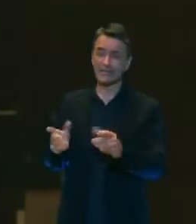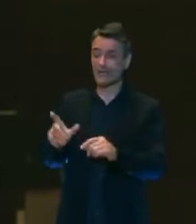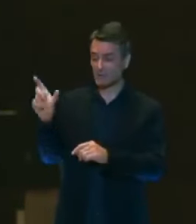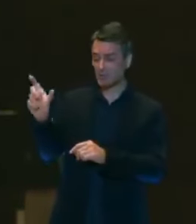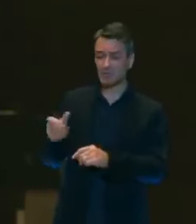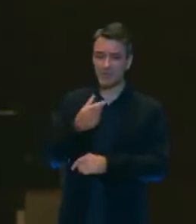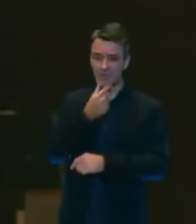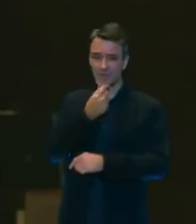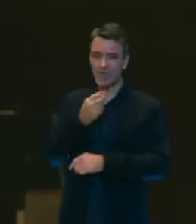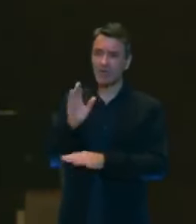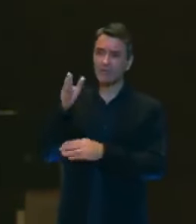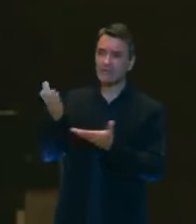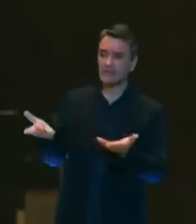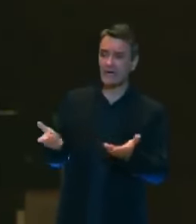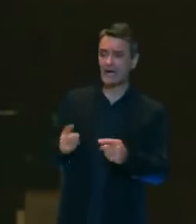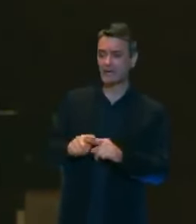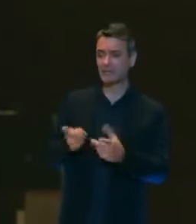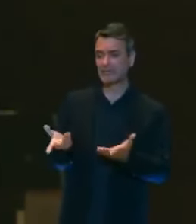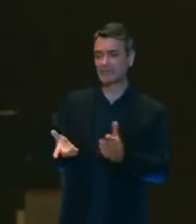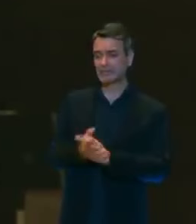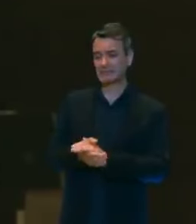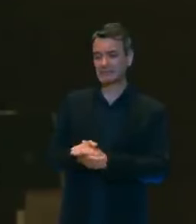apologia homossexual.